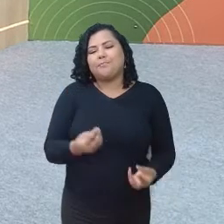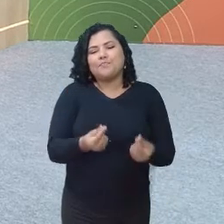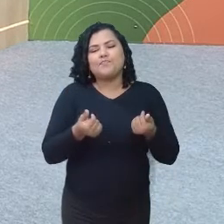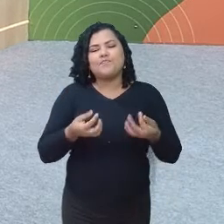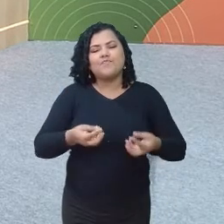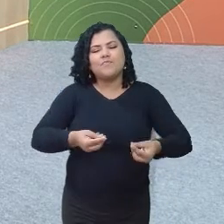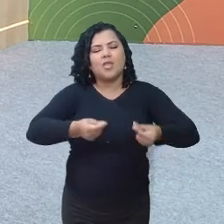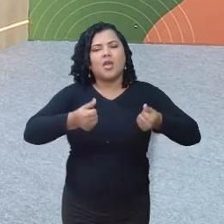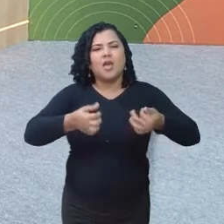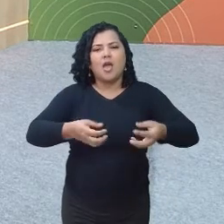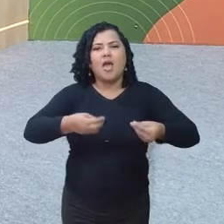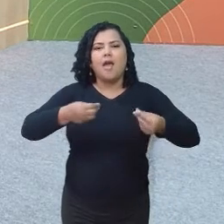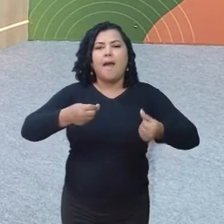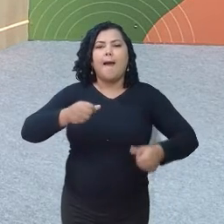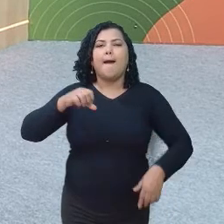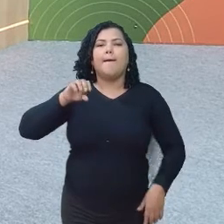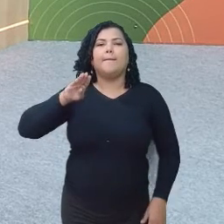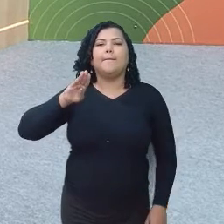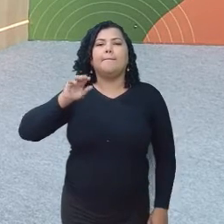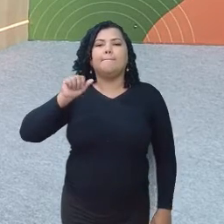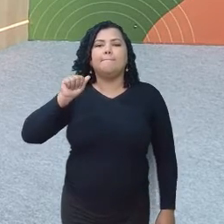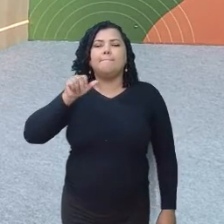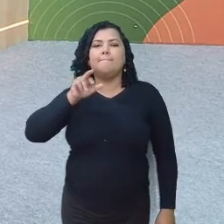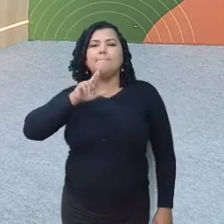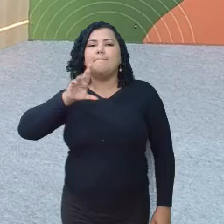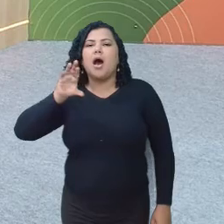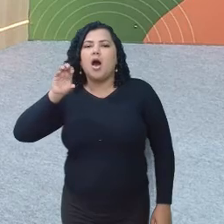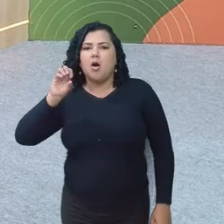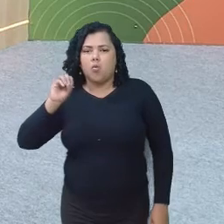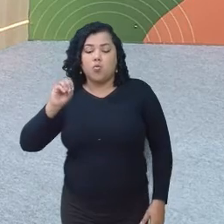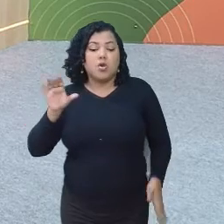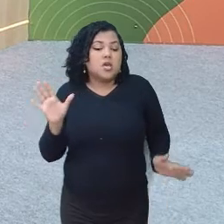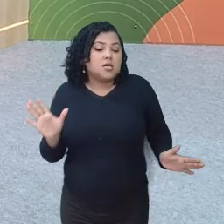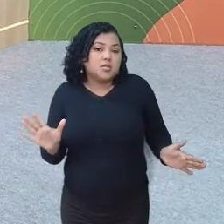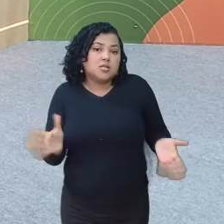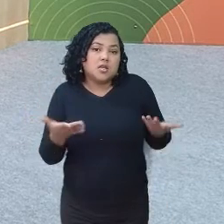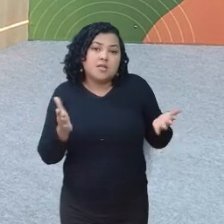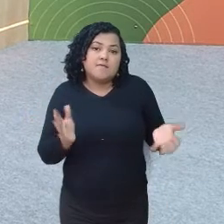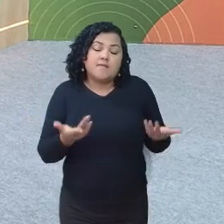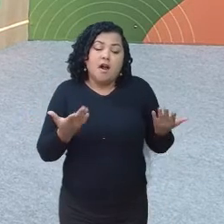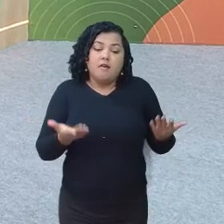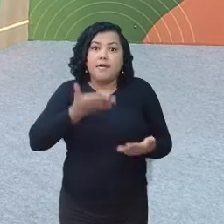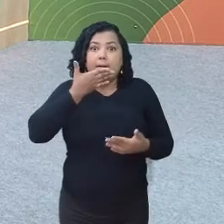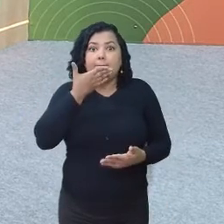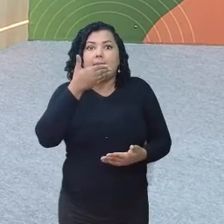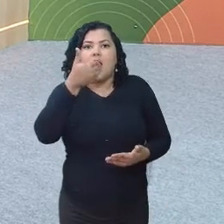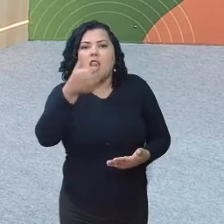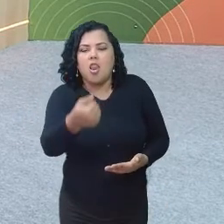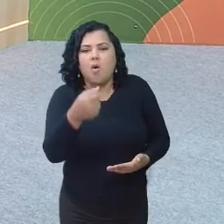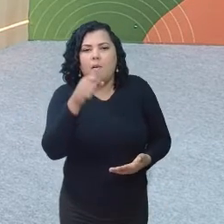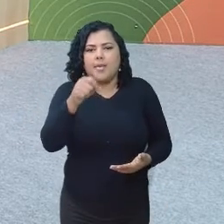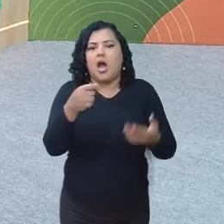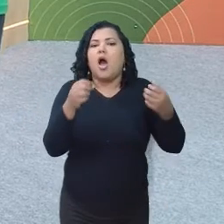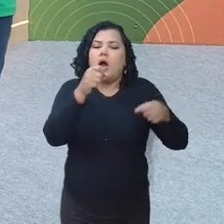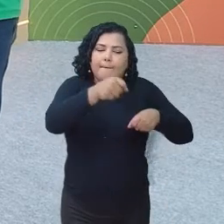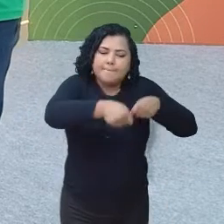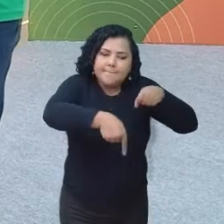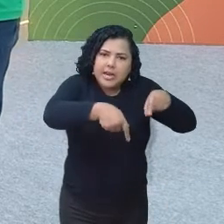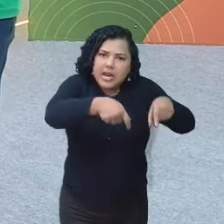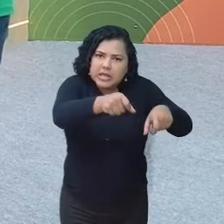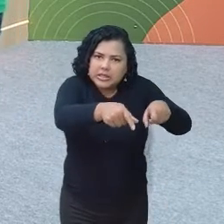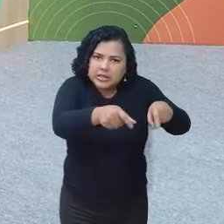né, que favorecia o cultivo da cana-de-açúcar. Era um clima e solo semelhantes, né,